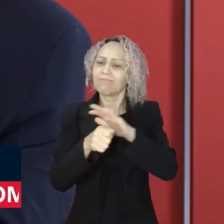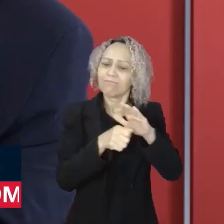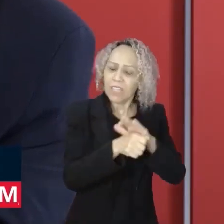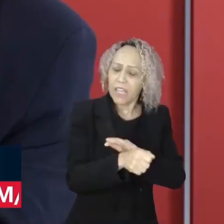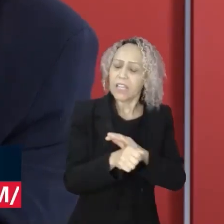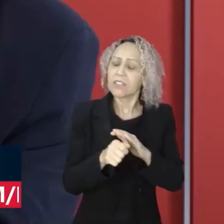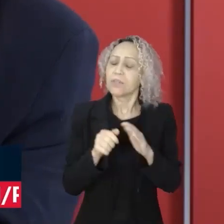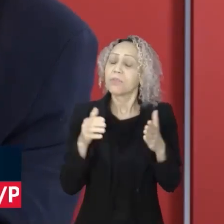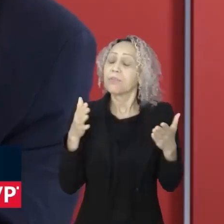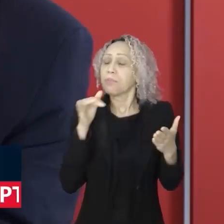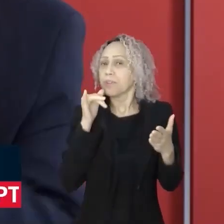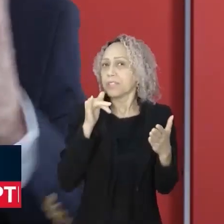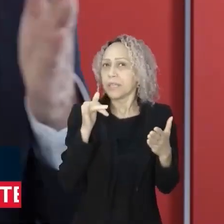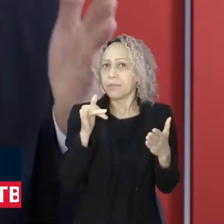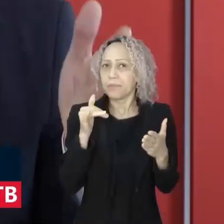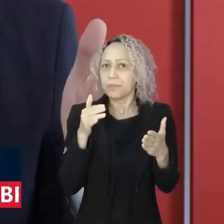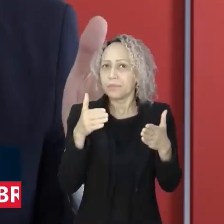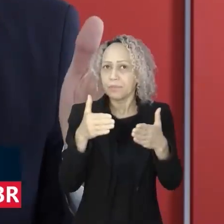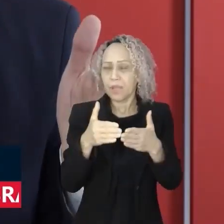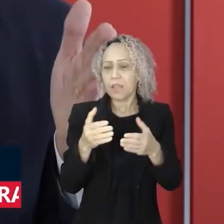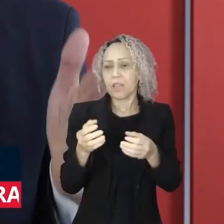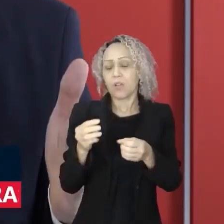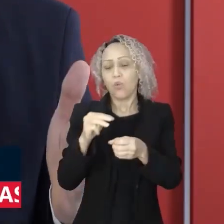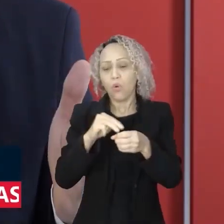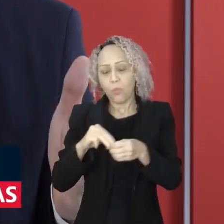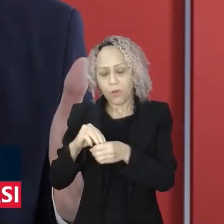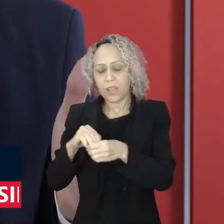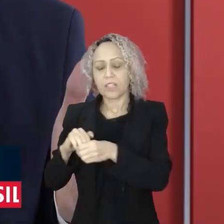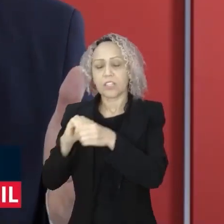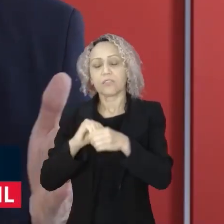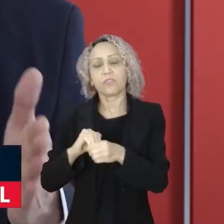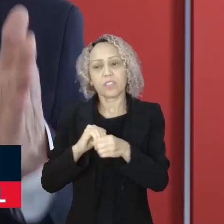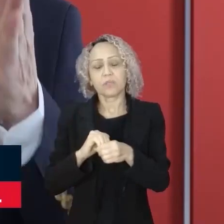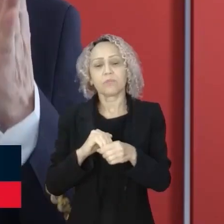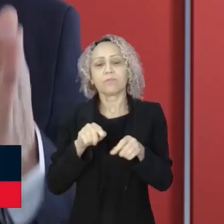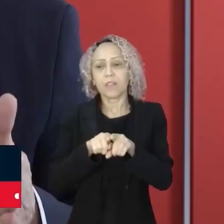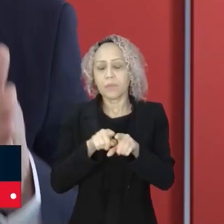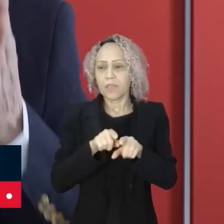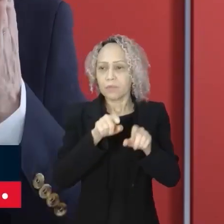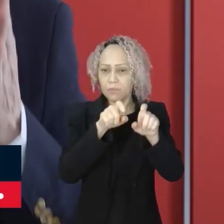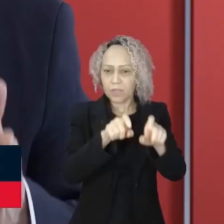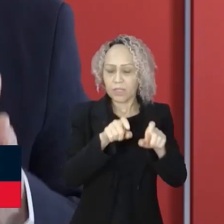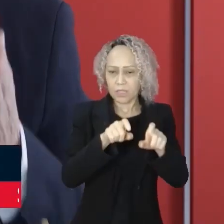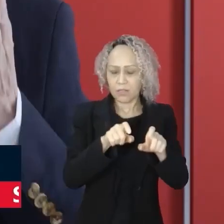estão vinculadas a esse programa, o total do plano da agricultura familiar esse ano são